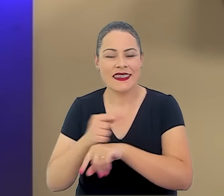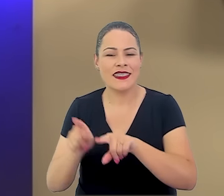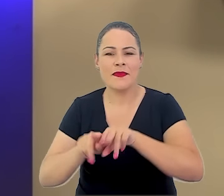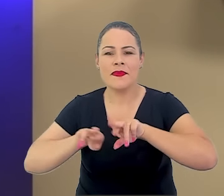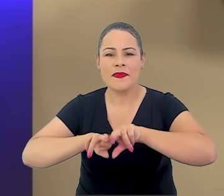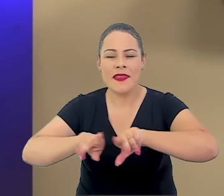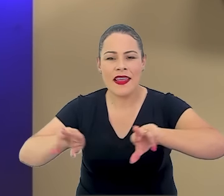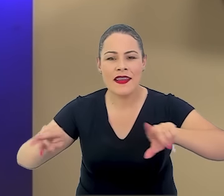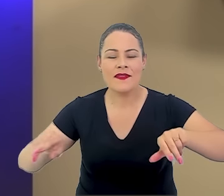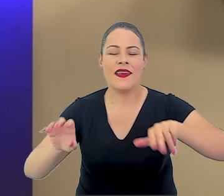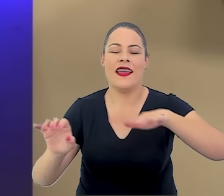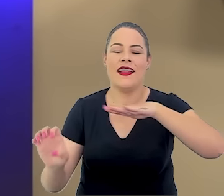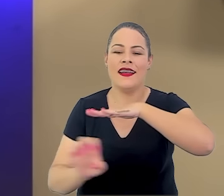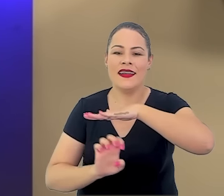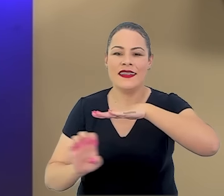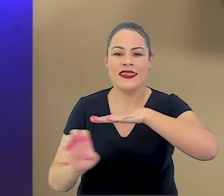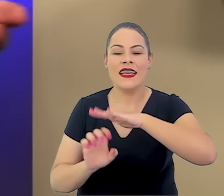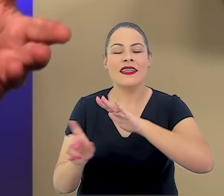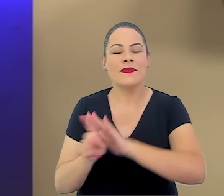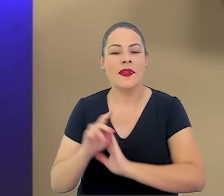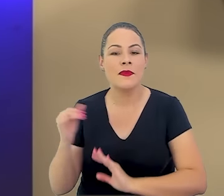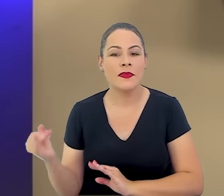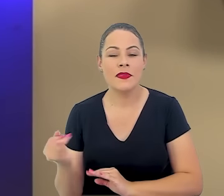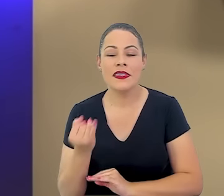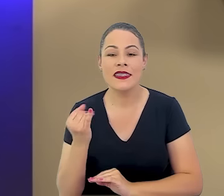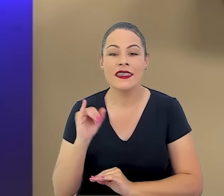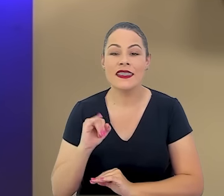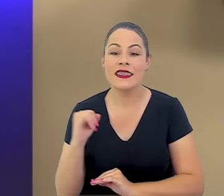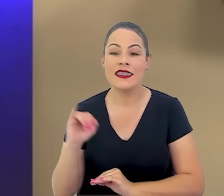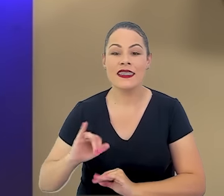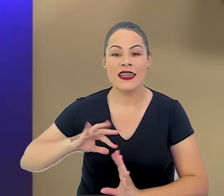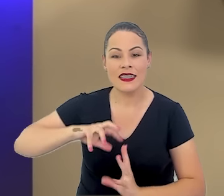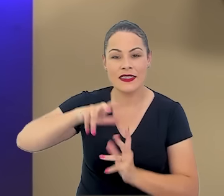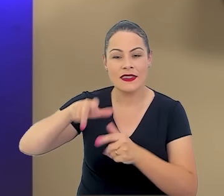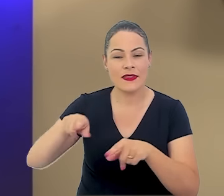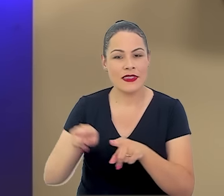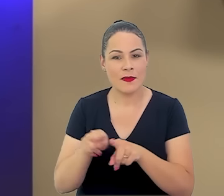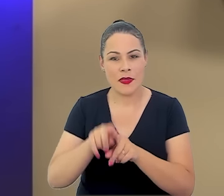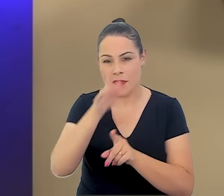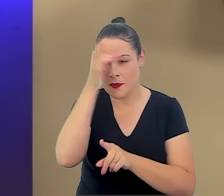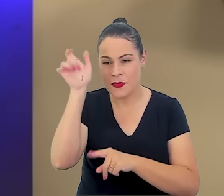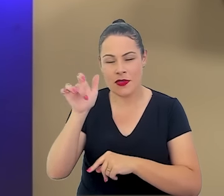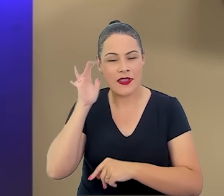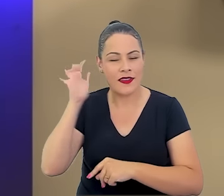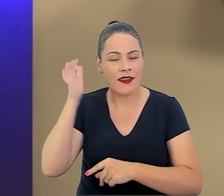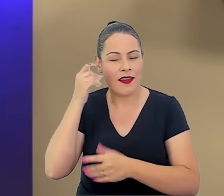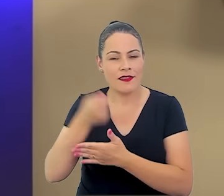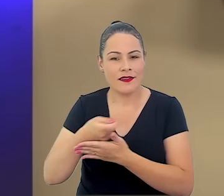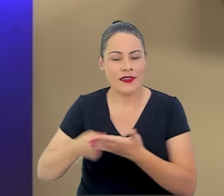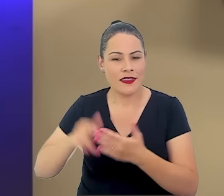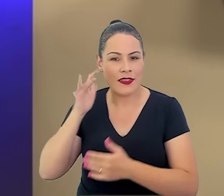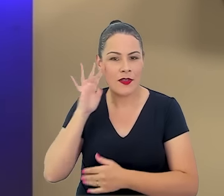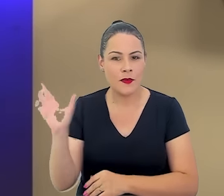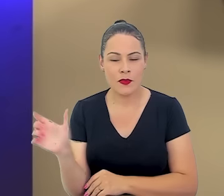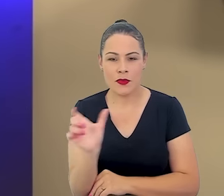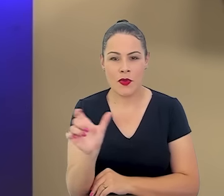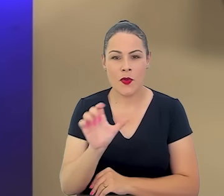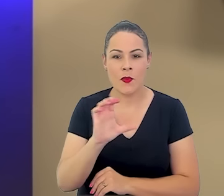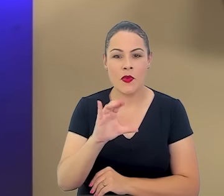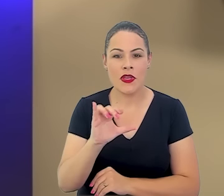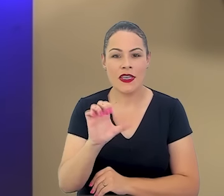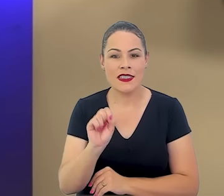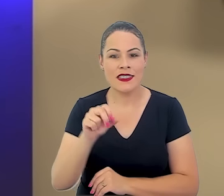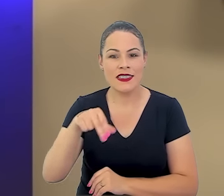em entidades internacionais e é um dos autores do estudo, né, que consagrou a expressão